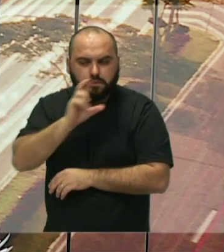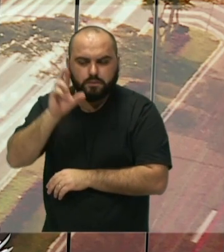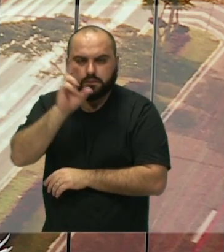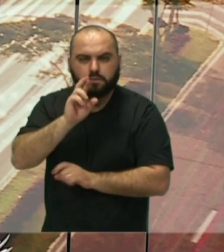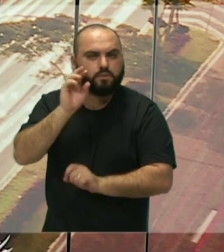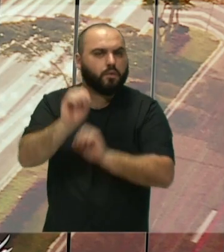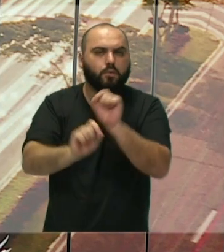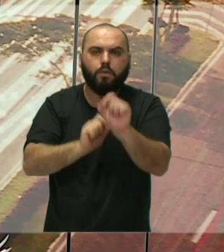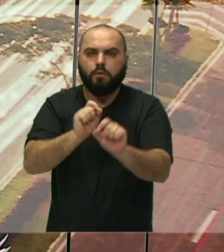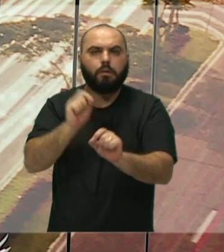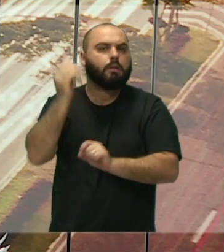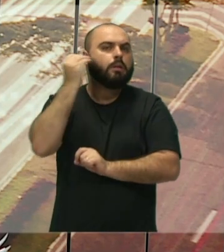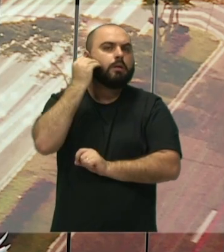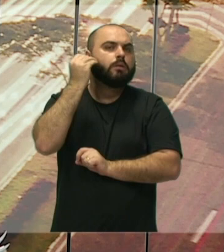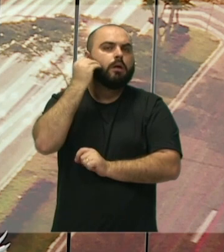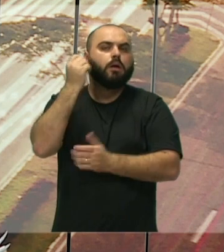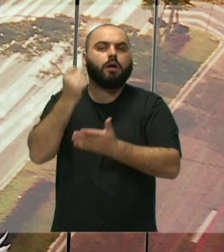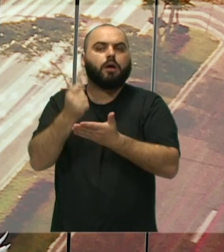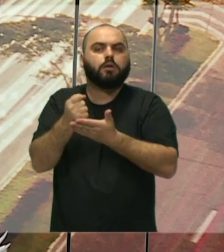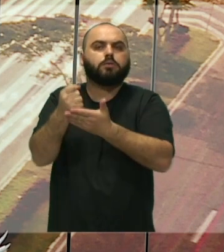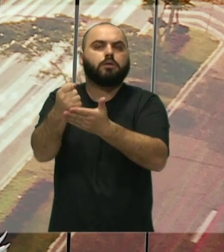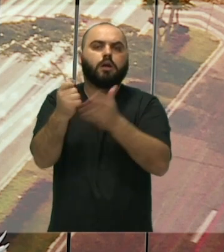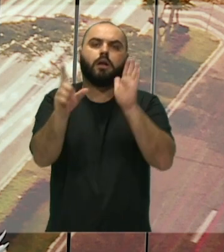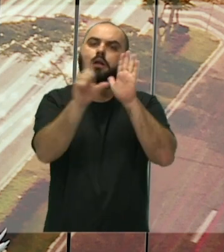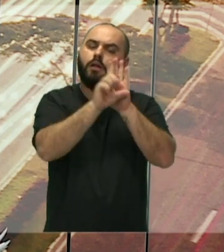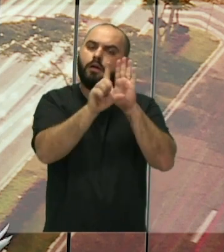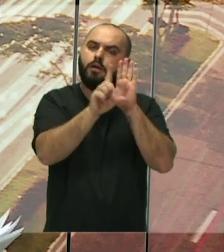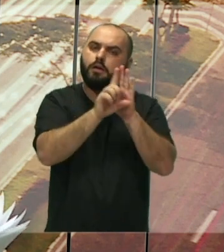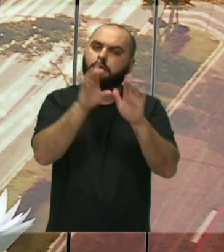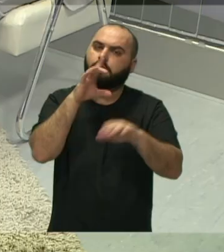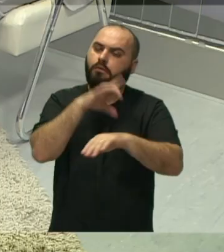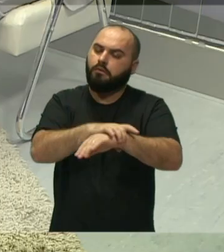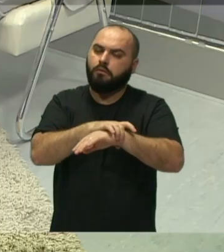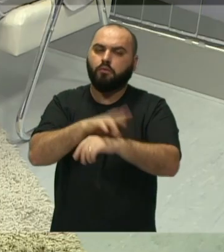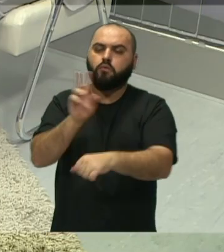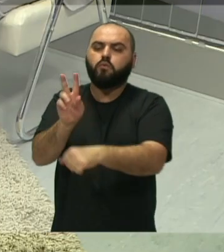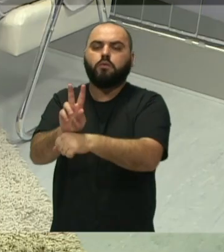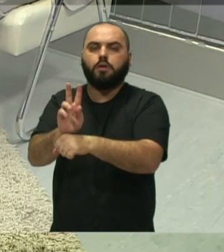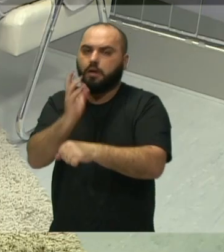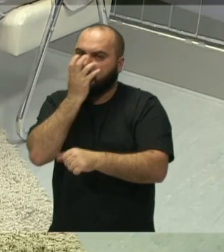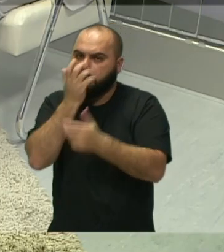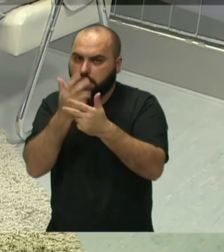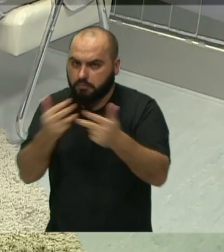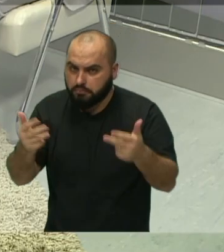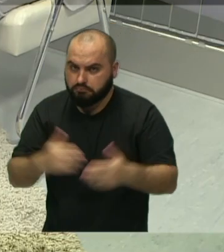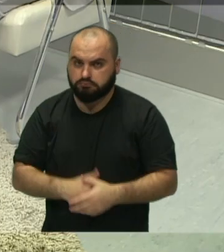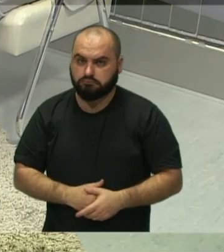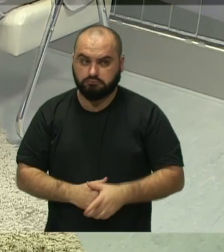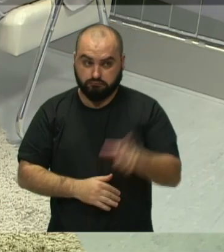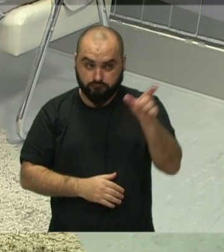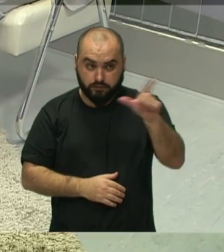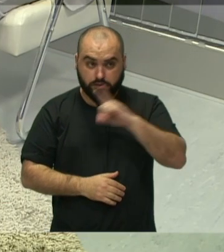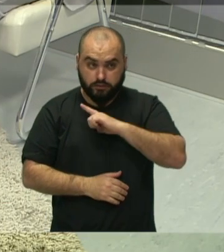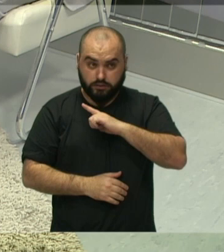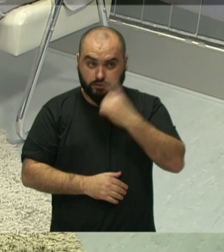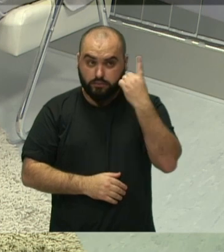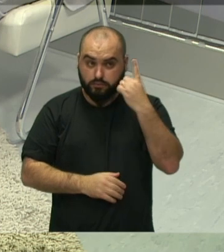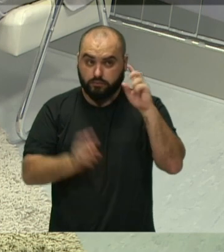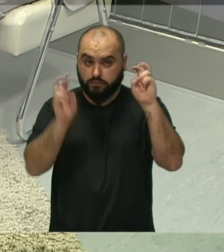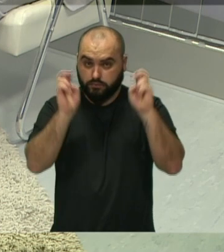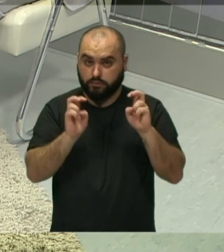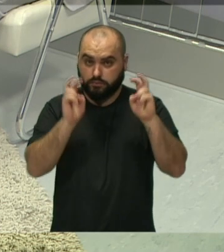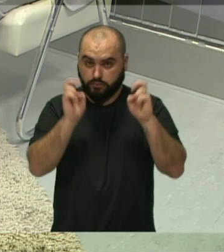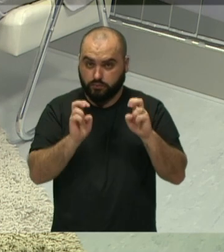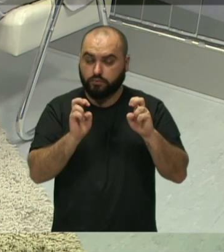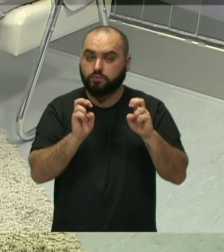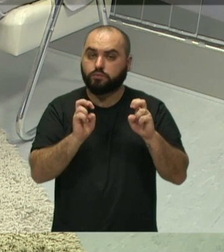tentar propor leis que possam garantir proteção aos animais. E o senhor tem uma aqui que proíbe, né? Está tramitando na